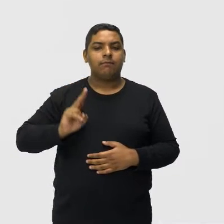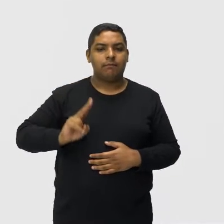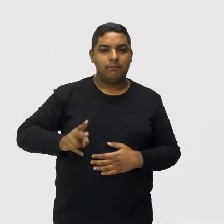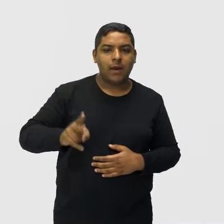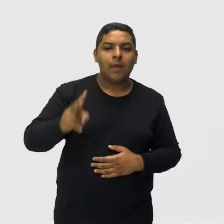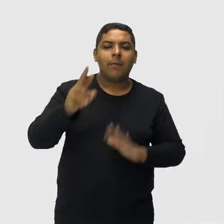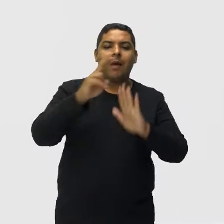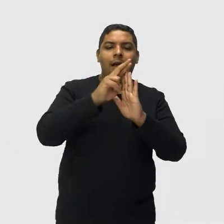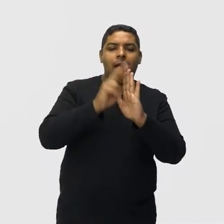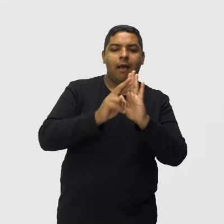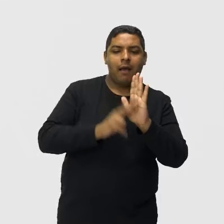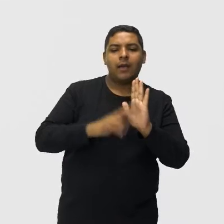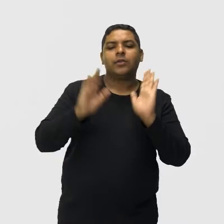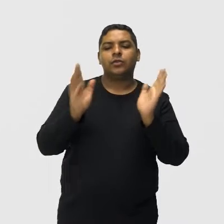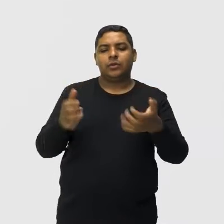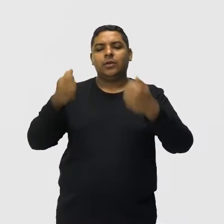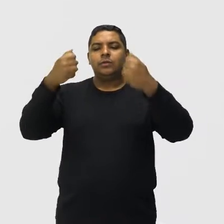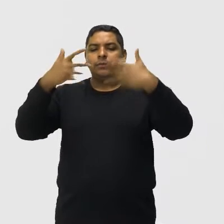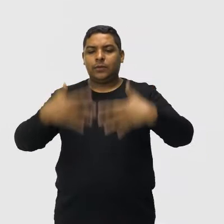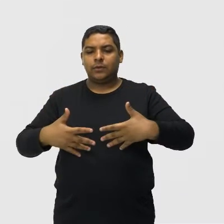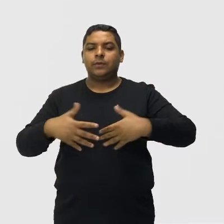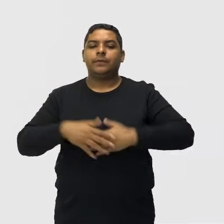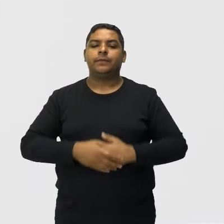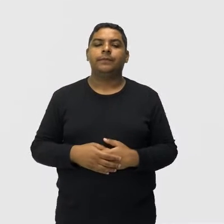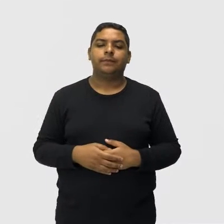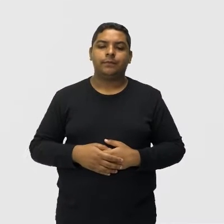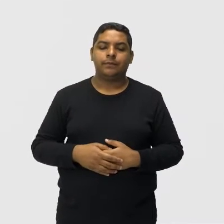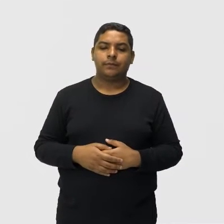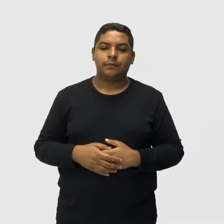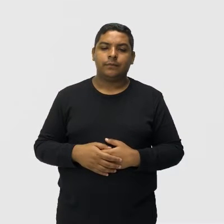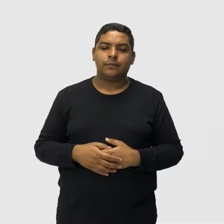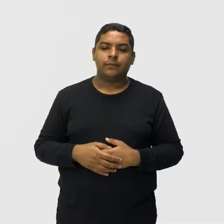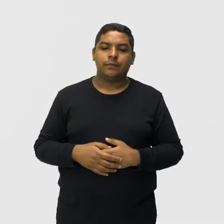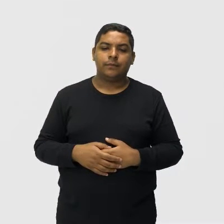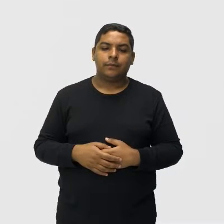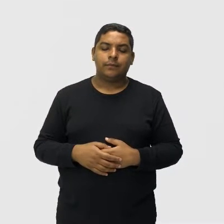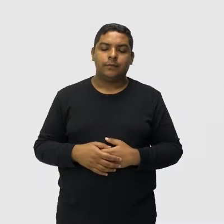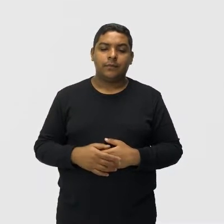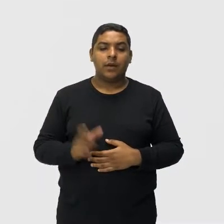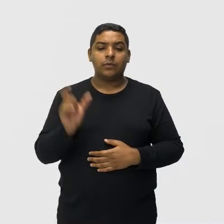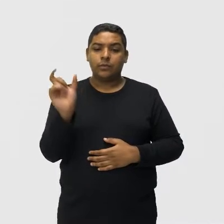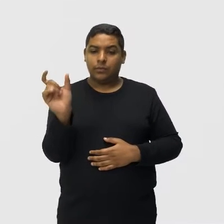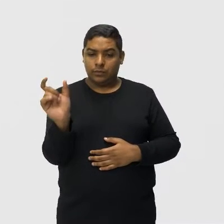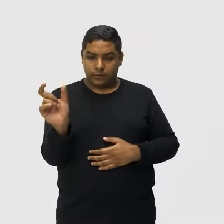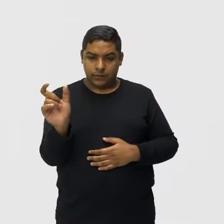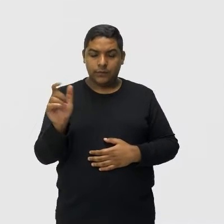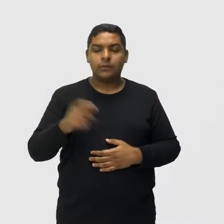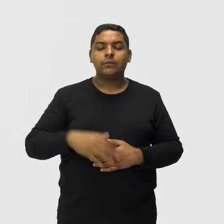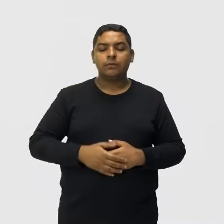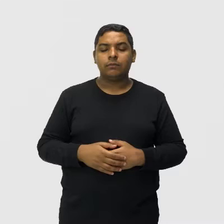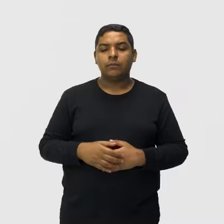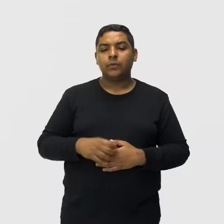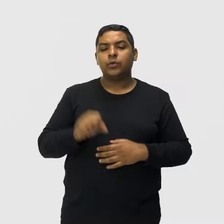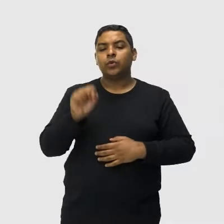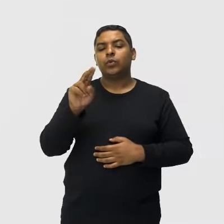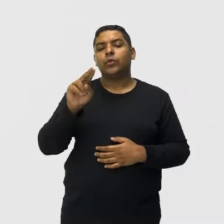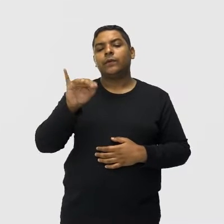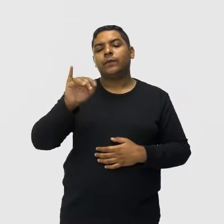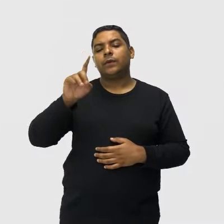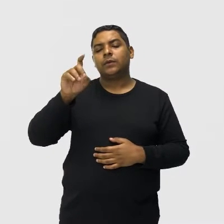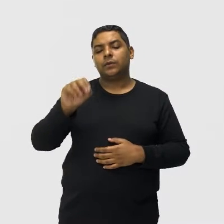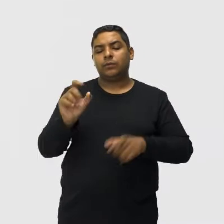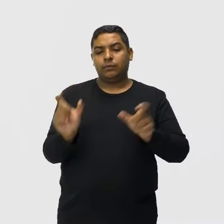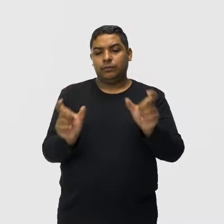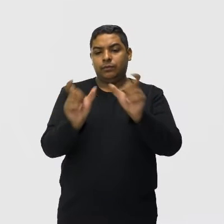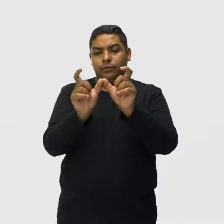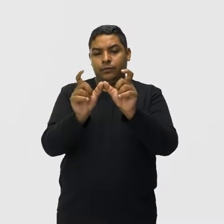já vem falando. E o sufixo, né, o que vai mudar na nomenclatura é o sufixo. Nós temos aí o